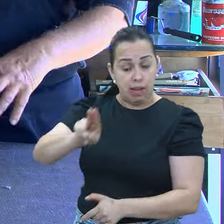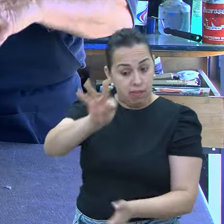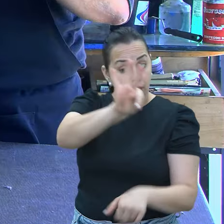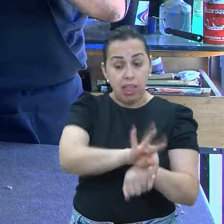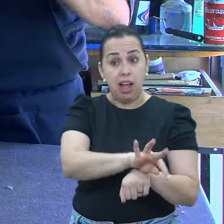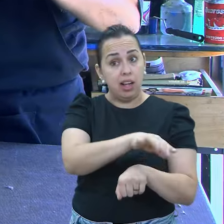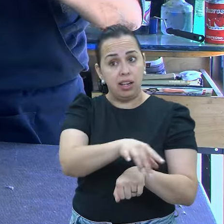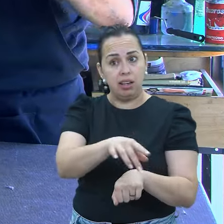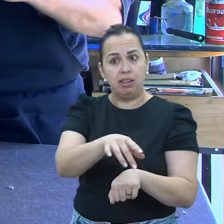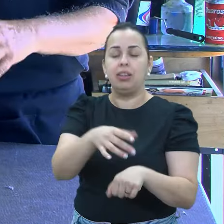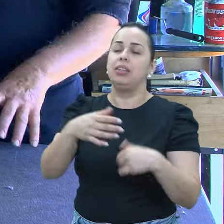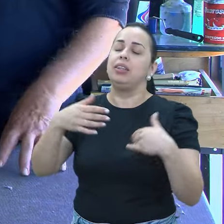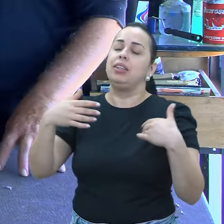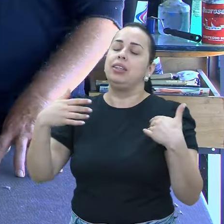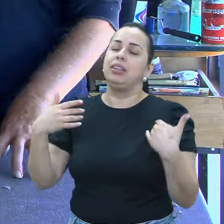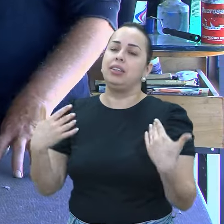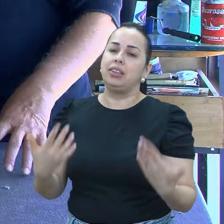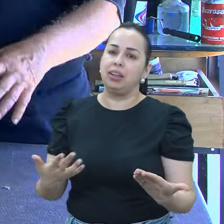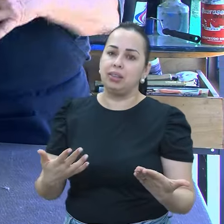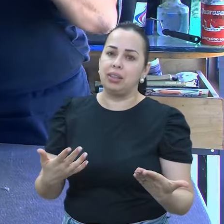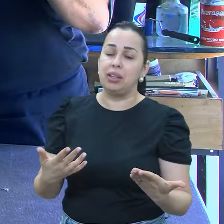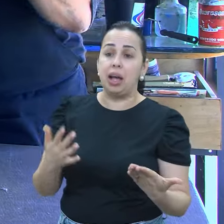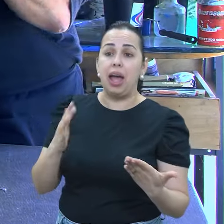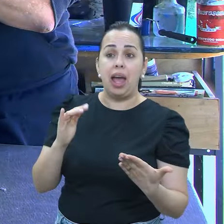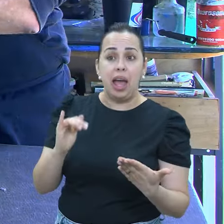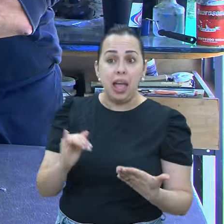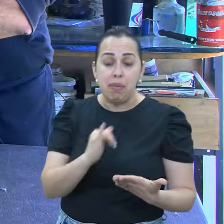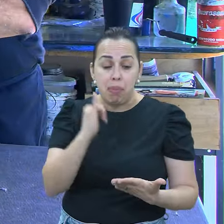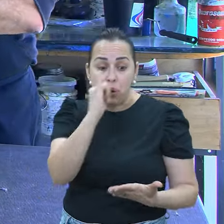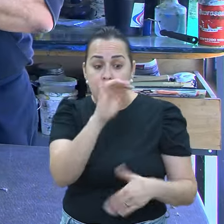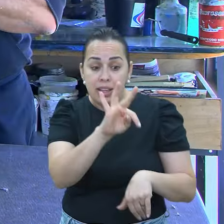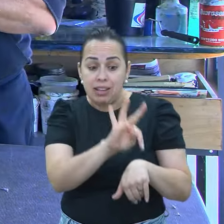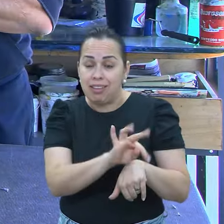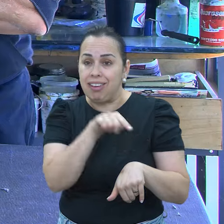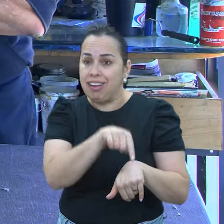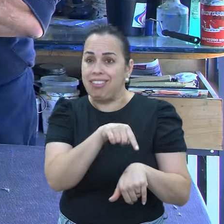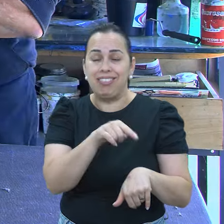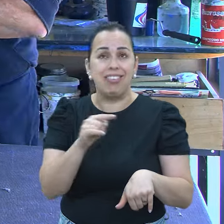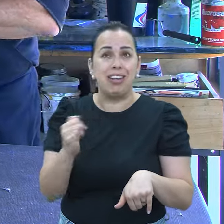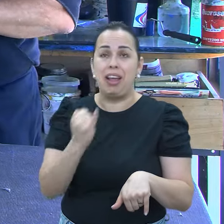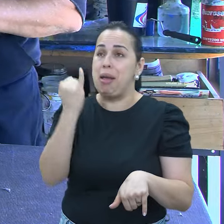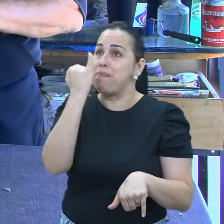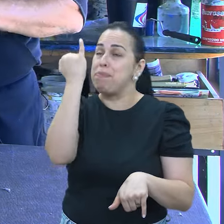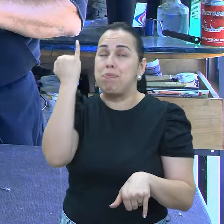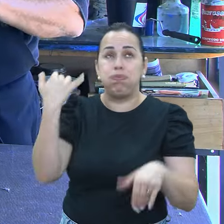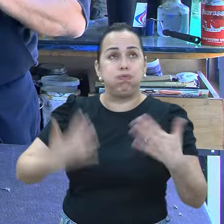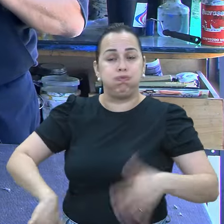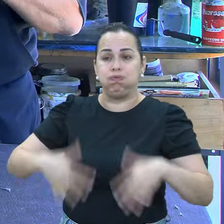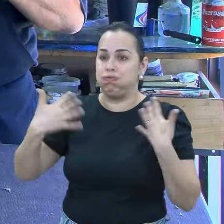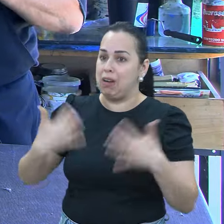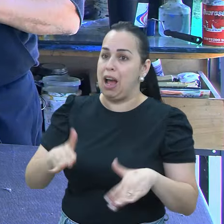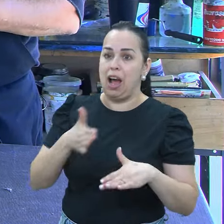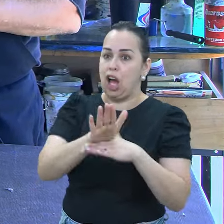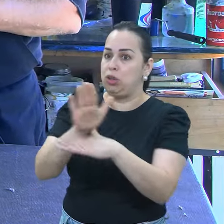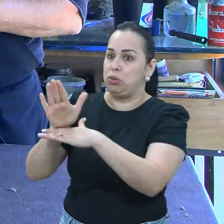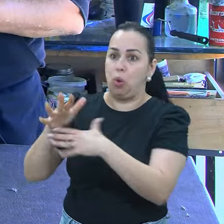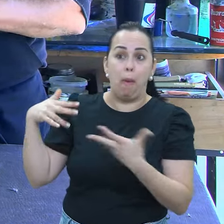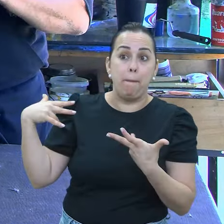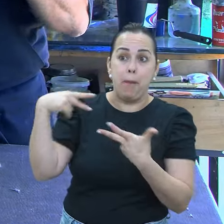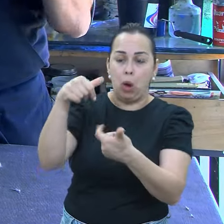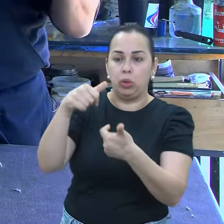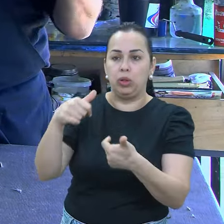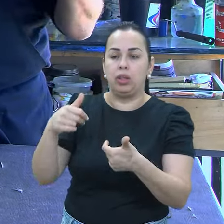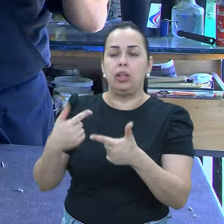chilo. Aquelas flores, aquelas coisas. Então, a importância da xilogravura para o mundo foi muito